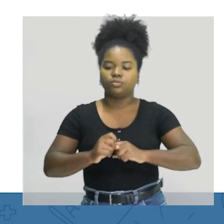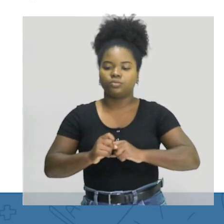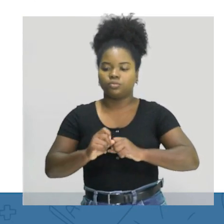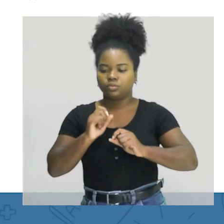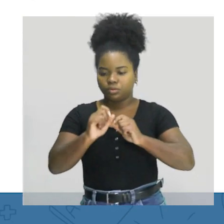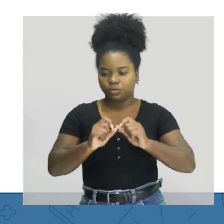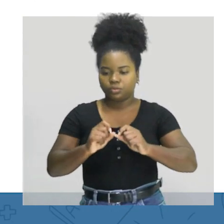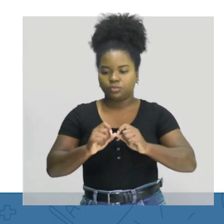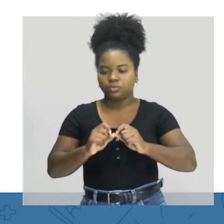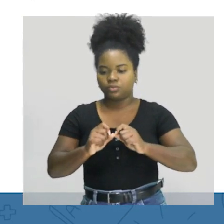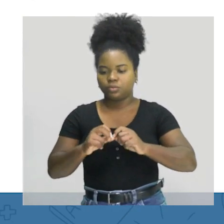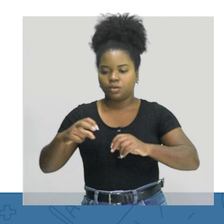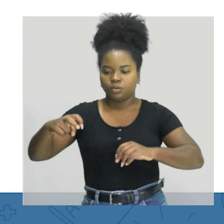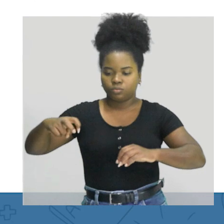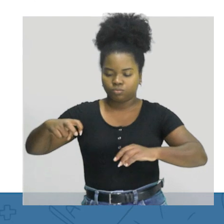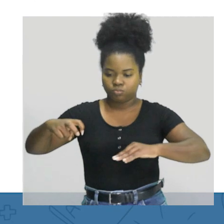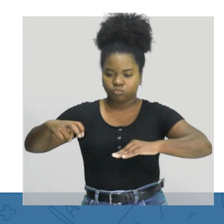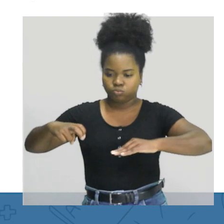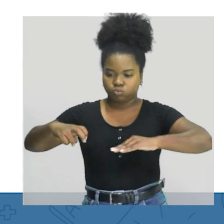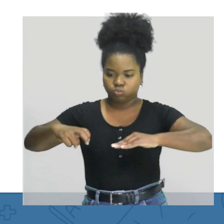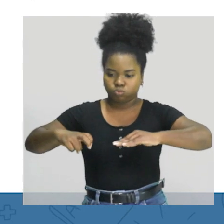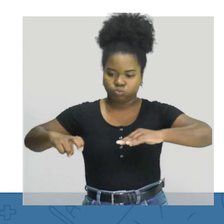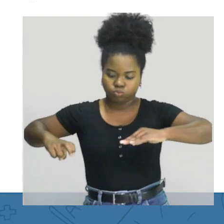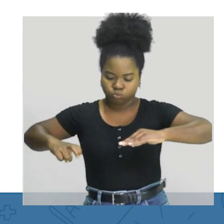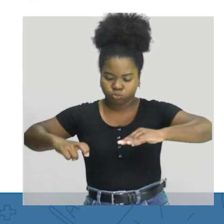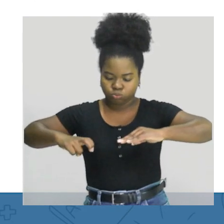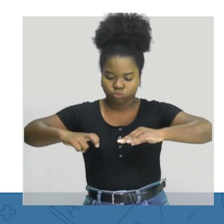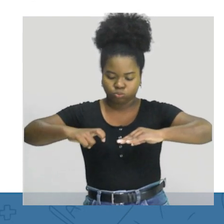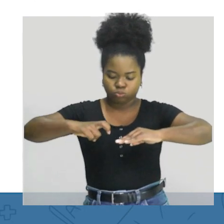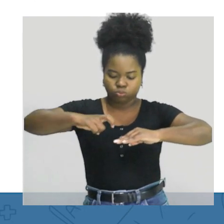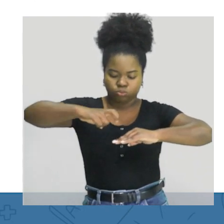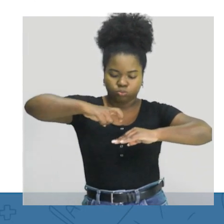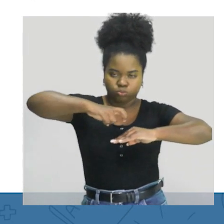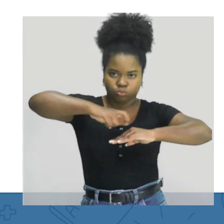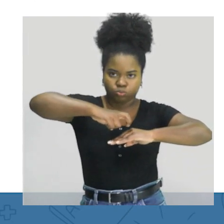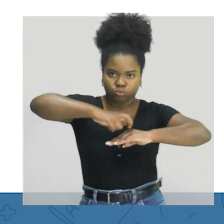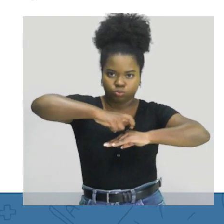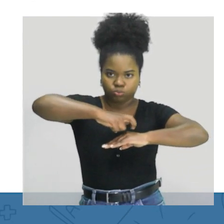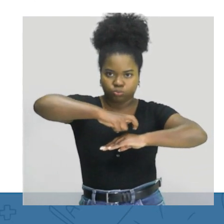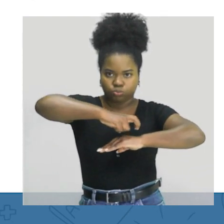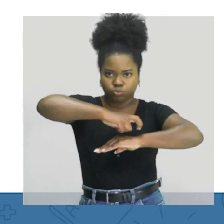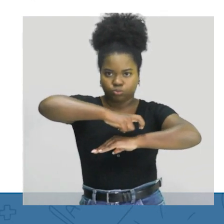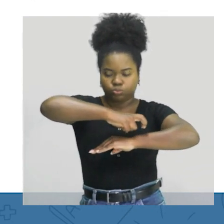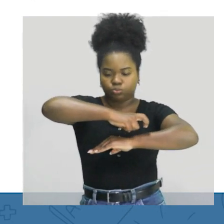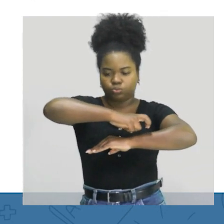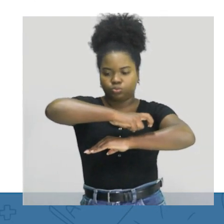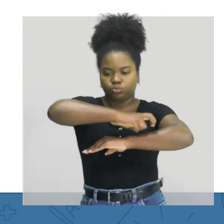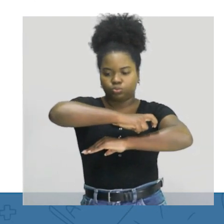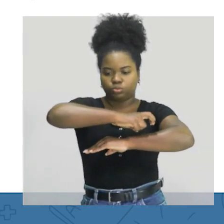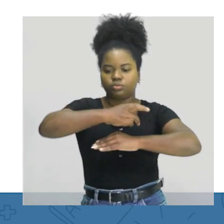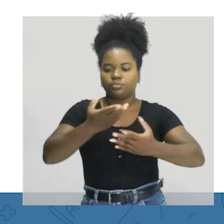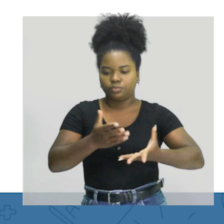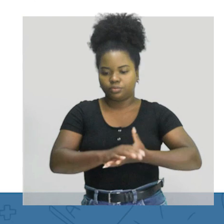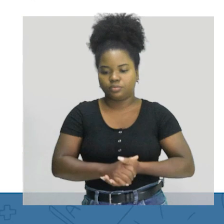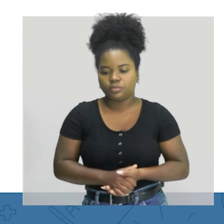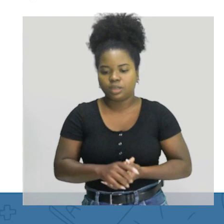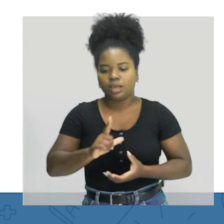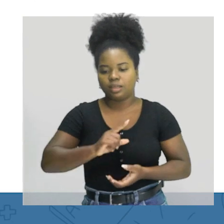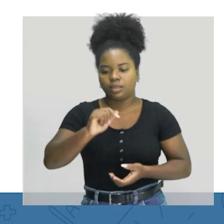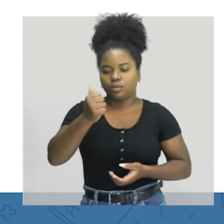mínimo, 0,50 metros menor que a altura do vão do viaduto.